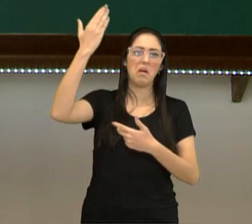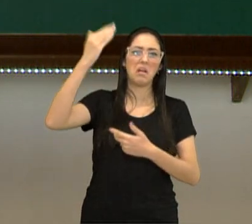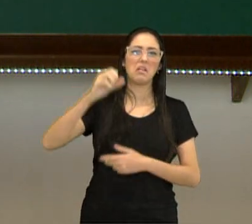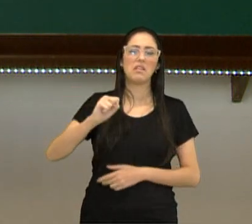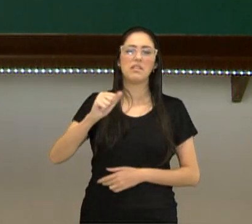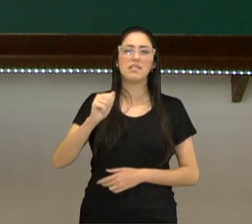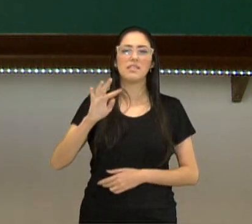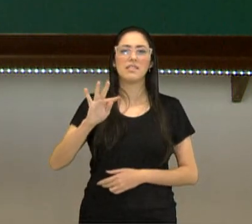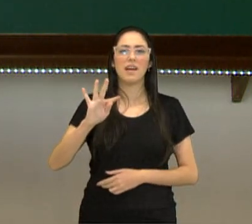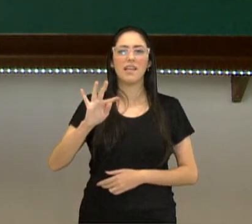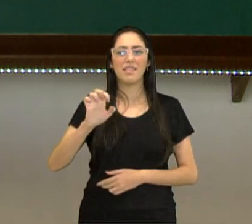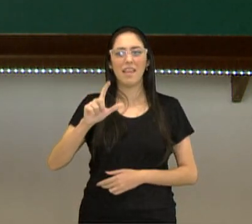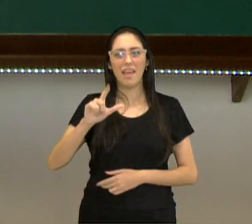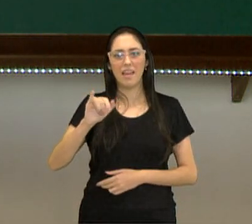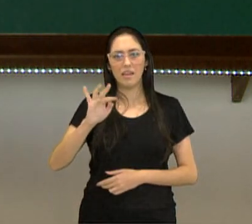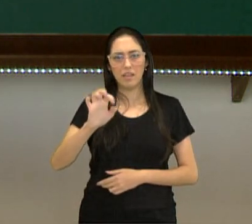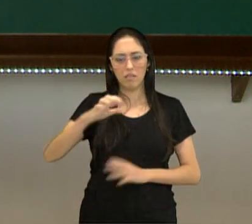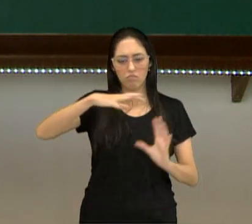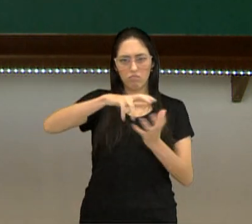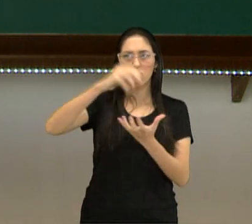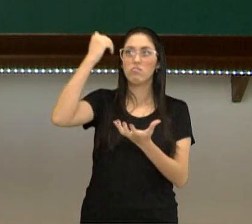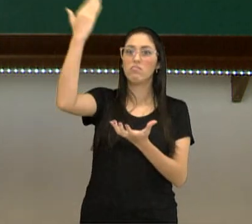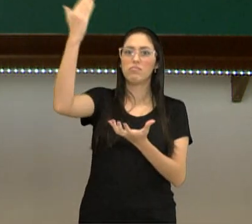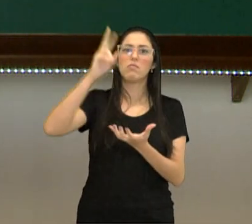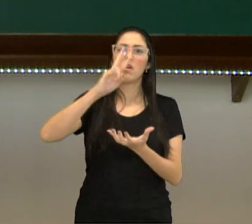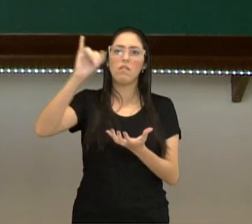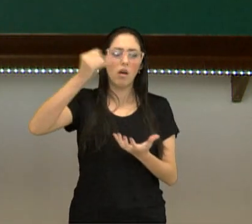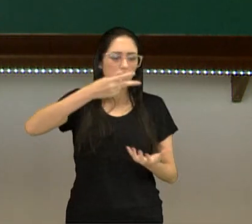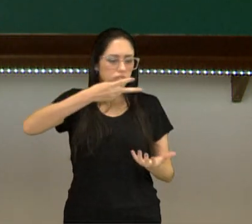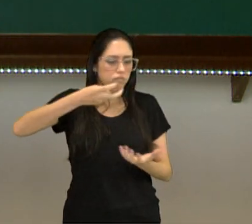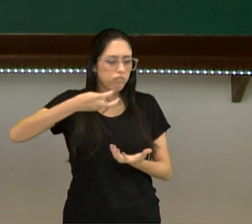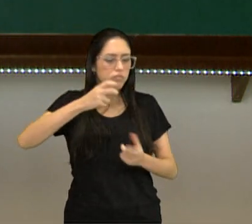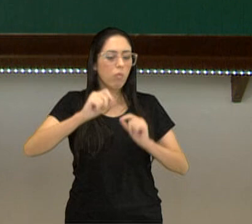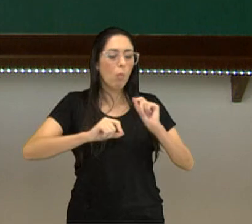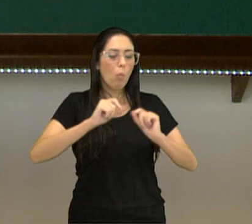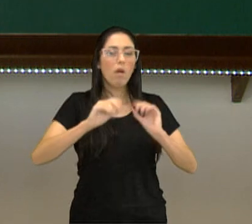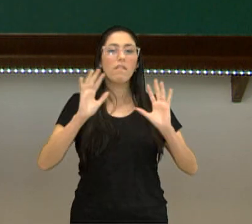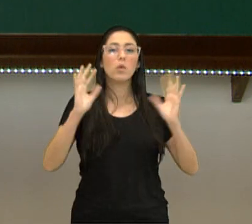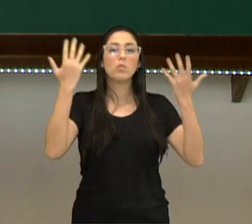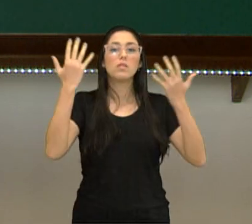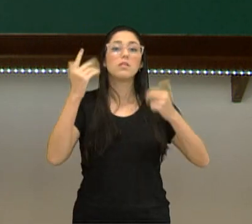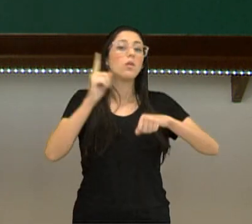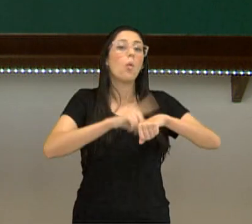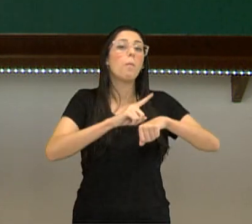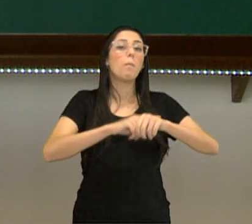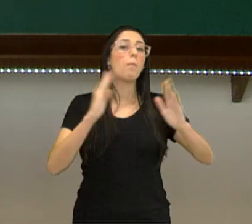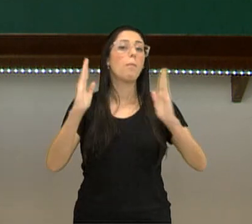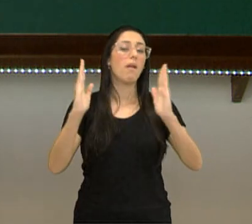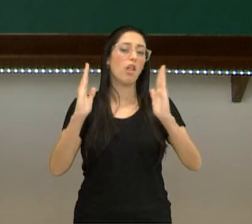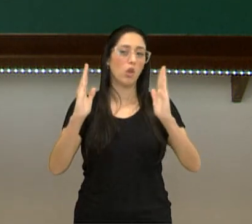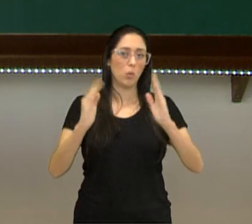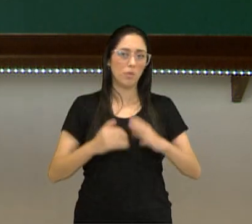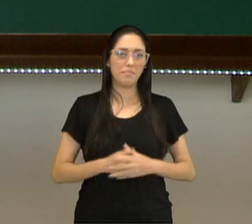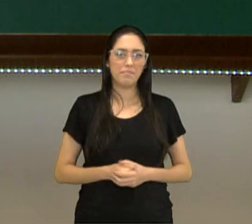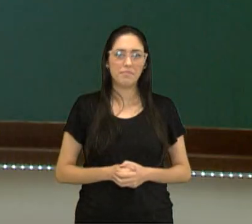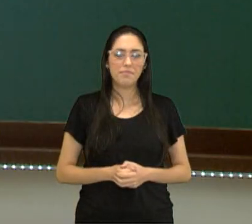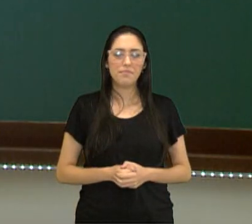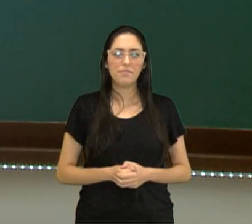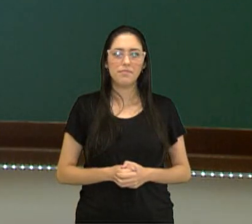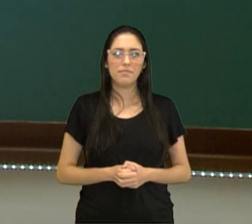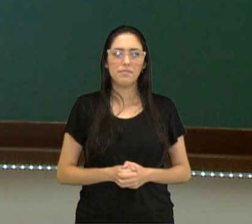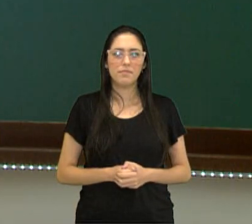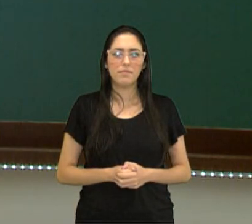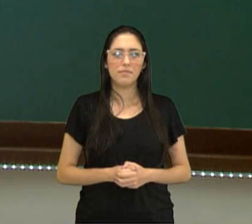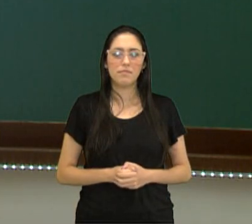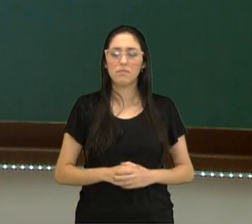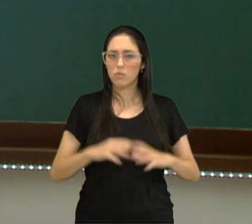estações meteorológicas, vão conseguir trazer para você as condições momentâneas da atmosfera. Isso tudo